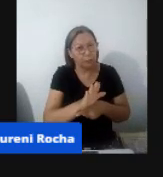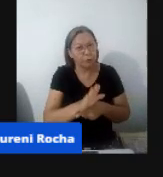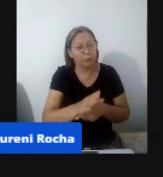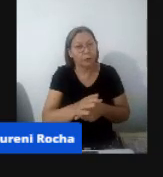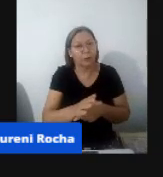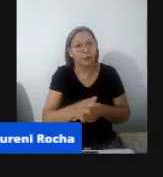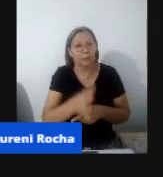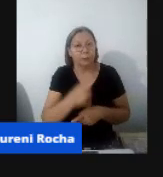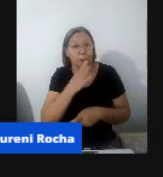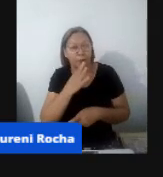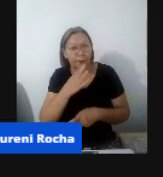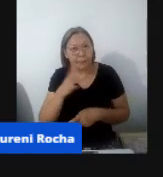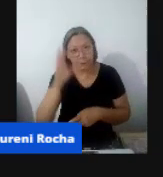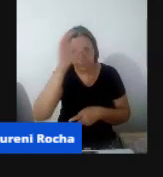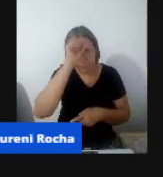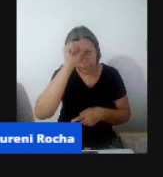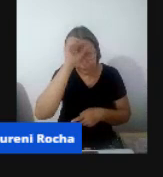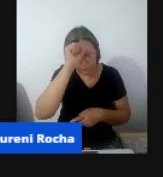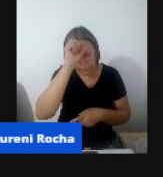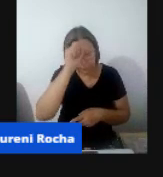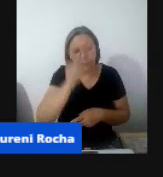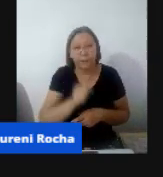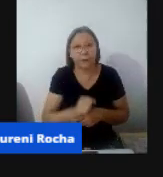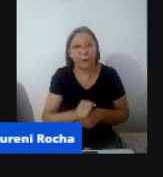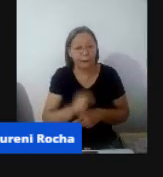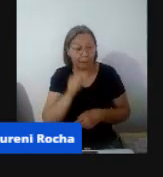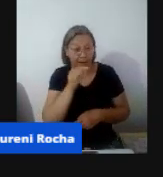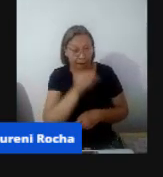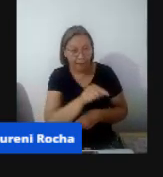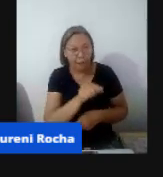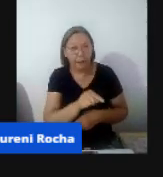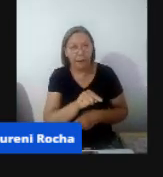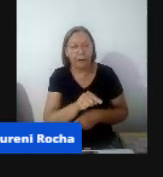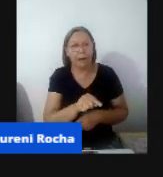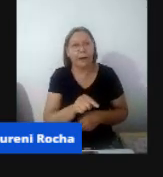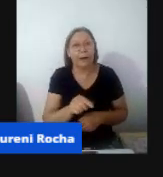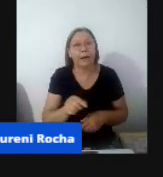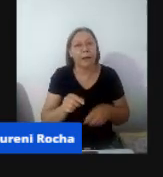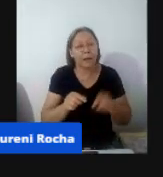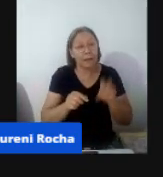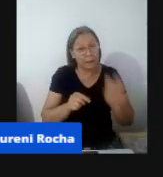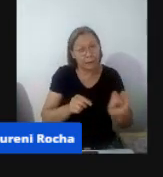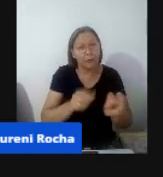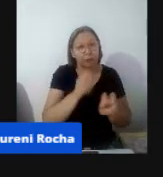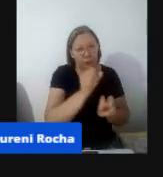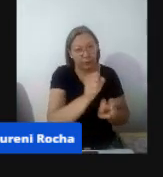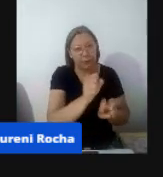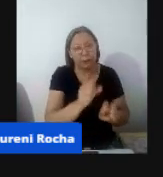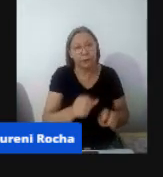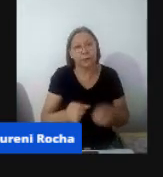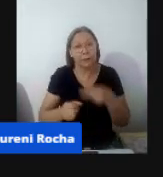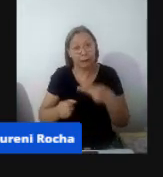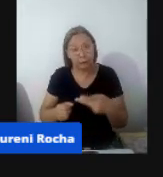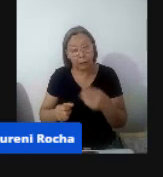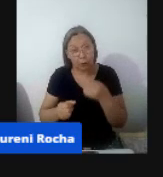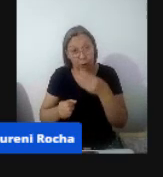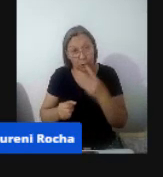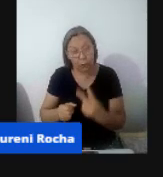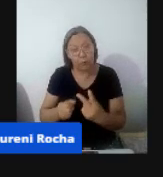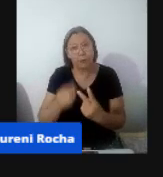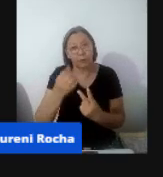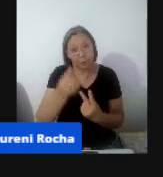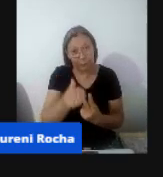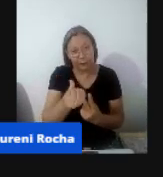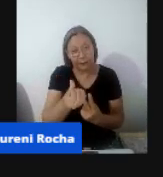conhecimento. Lá realmente é 5 sobre 6, é 2 sobre 6, é 8 sobre 5.